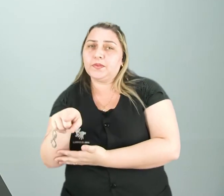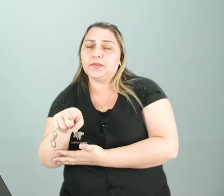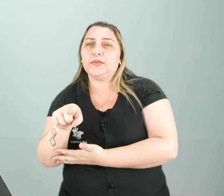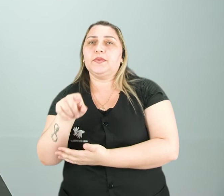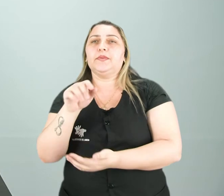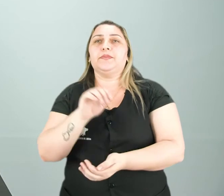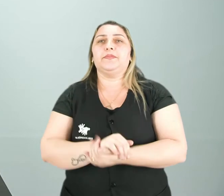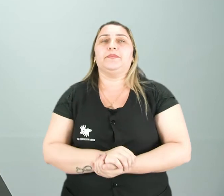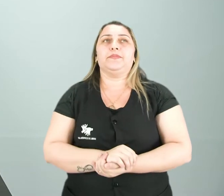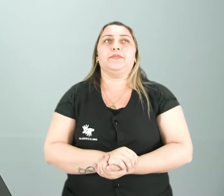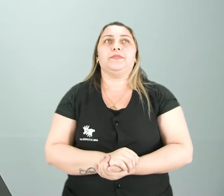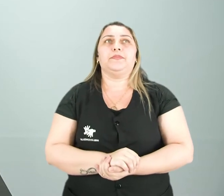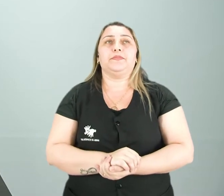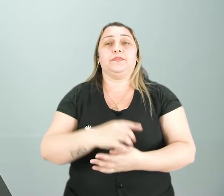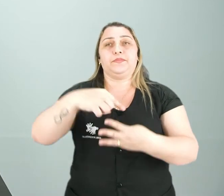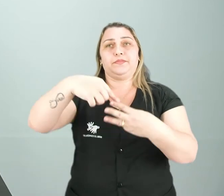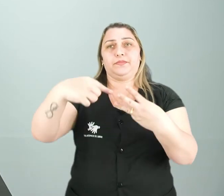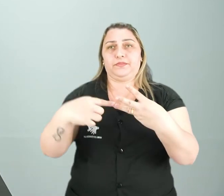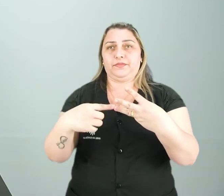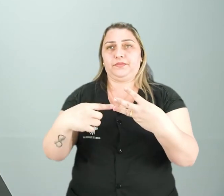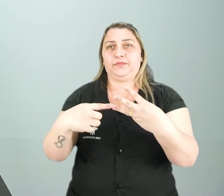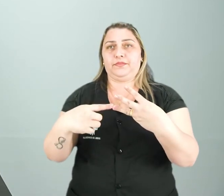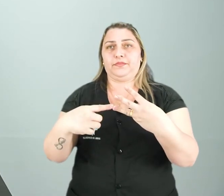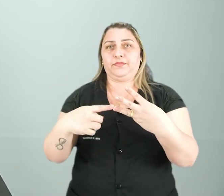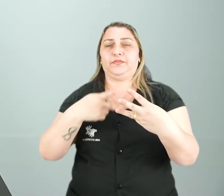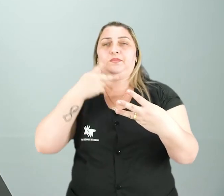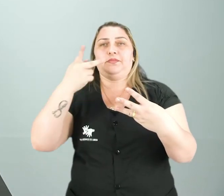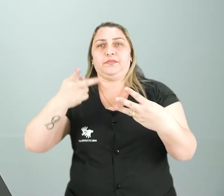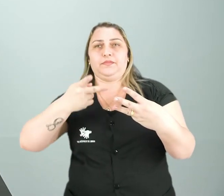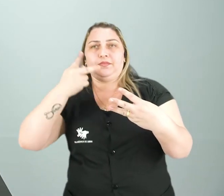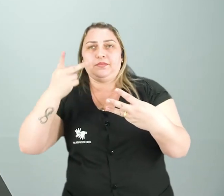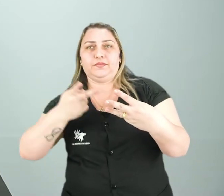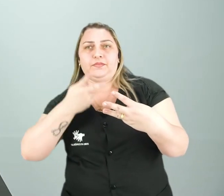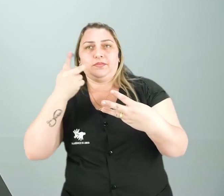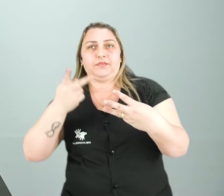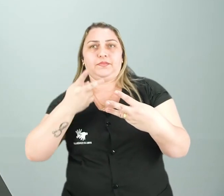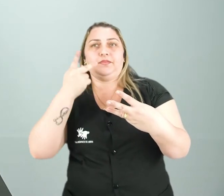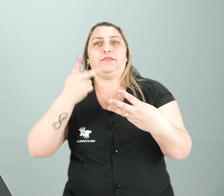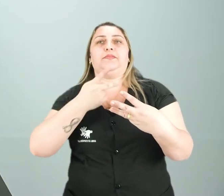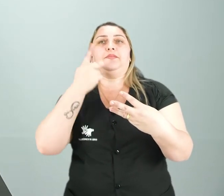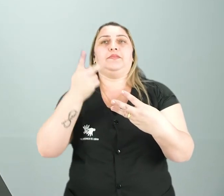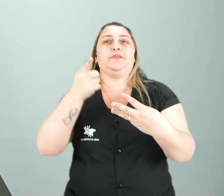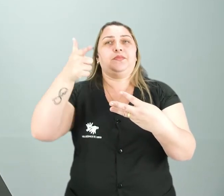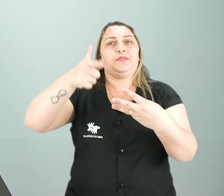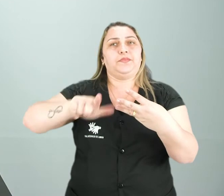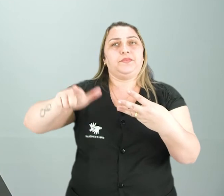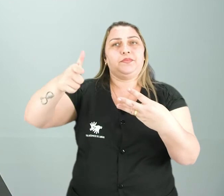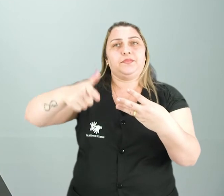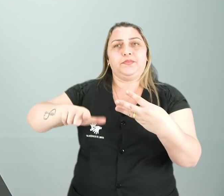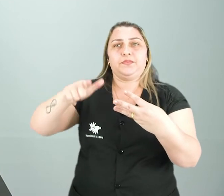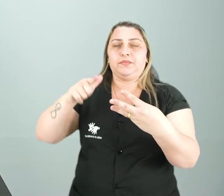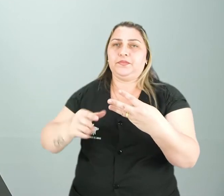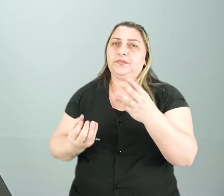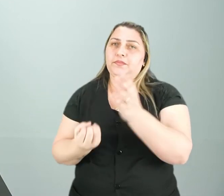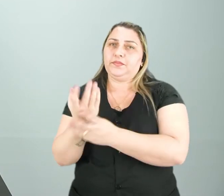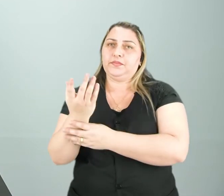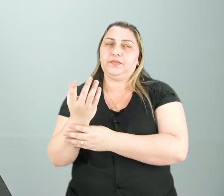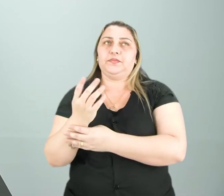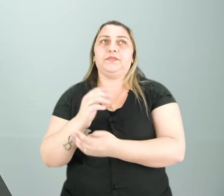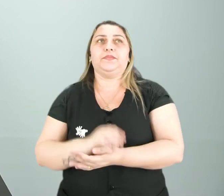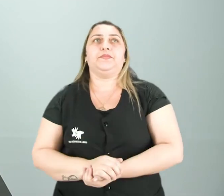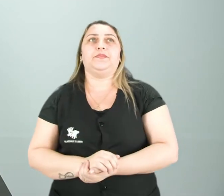citei vários exemplos porque só tem 3, mas eu fui falando várias vezes sobre a mesma, sobre os produtores,